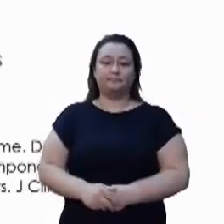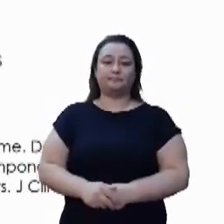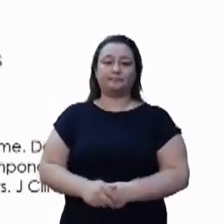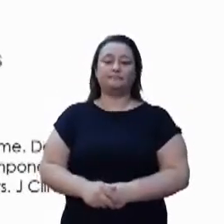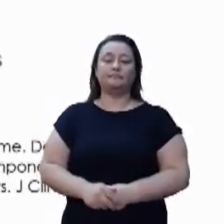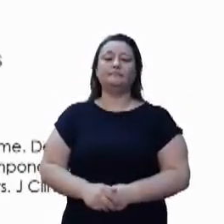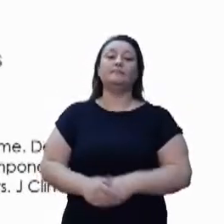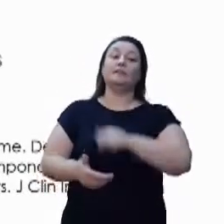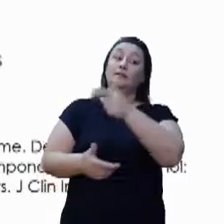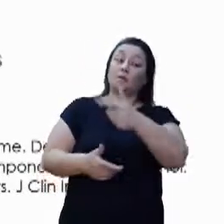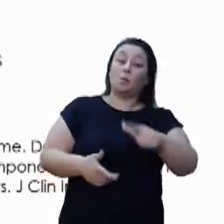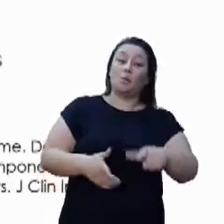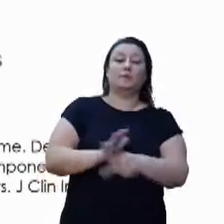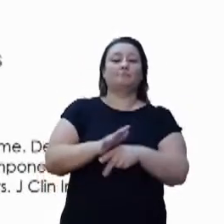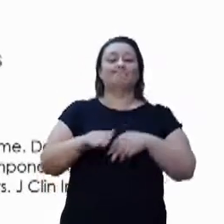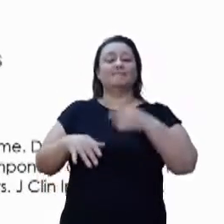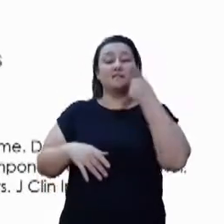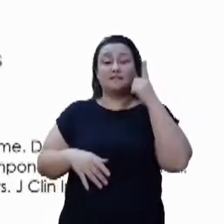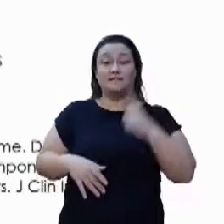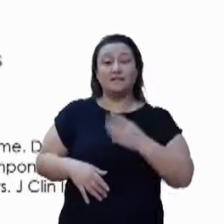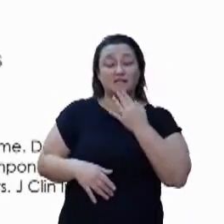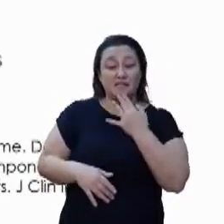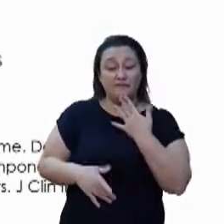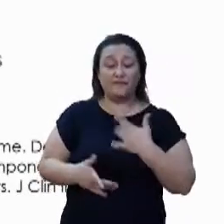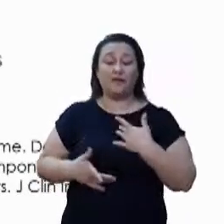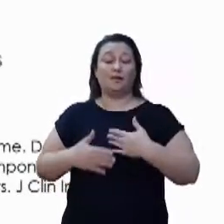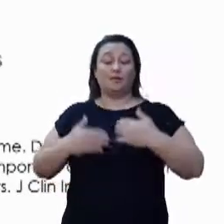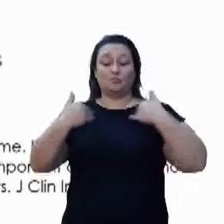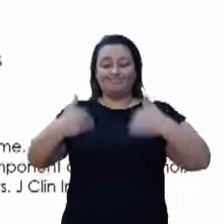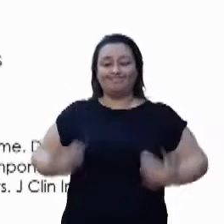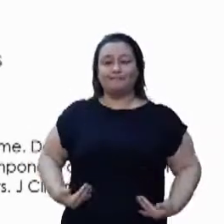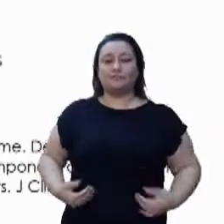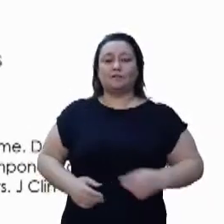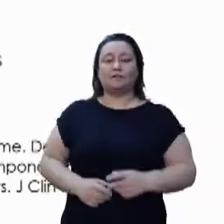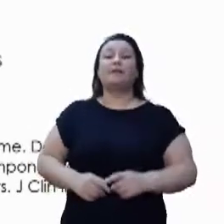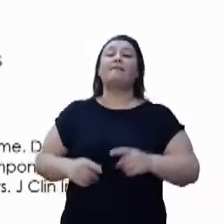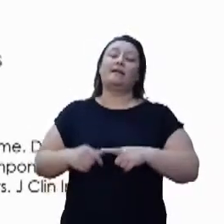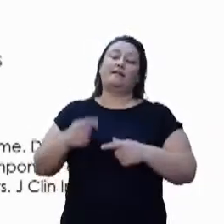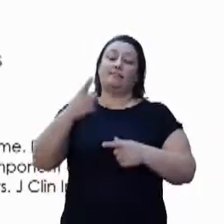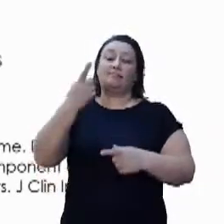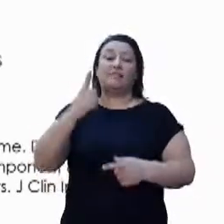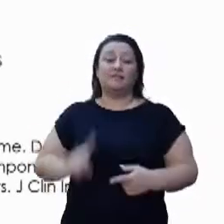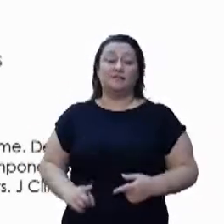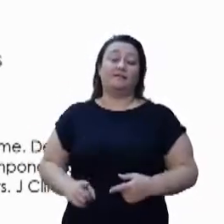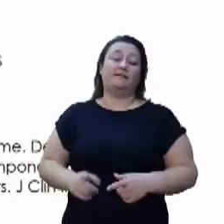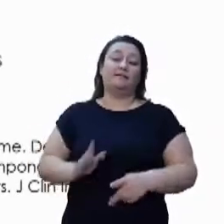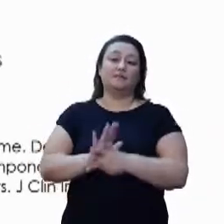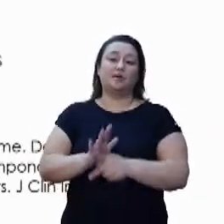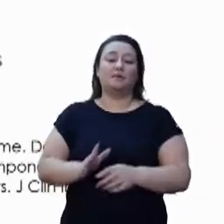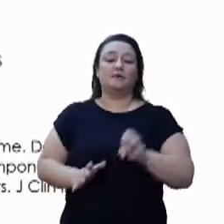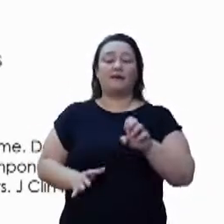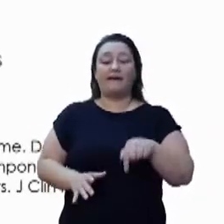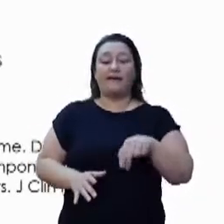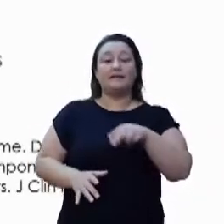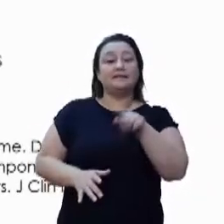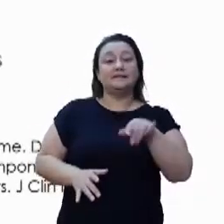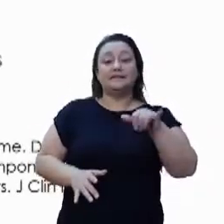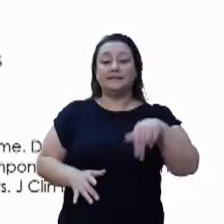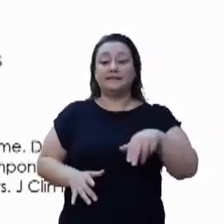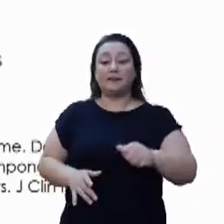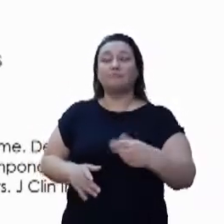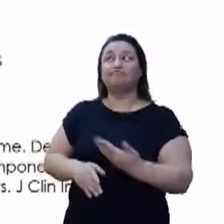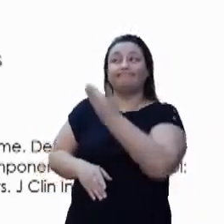Em relação ao defeito metabólico, o defeito genético, então, vai levar a uma deficiência da enzima aldeído graxo desidrogenase, que é uma enzima que